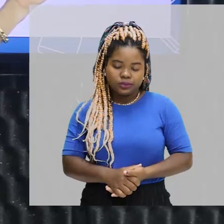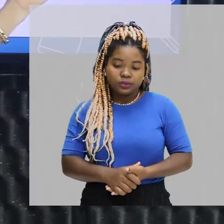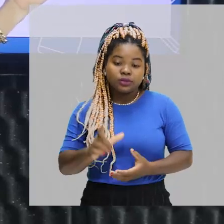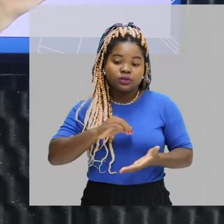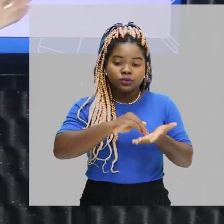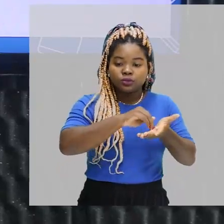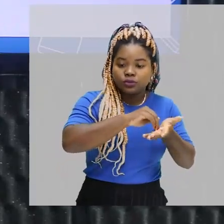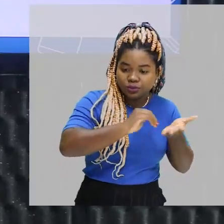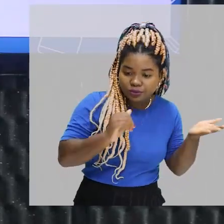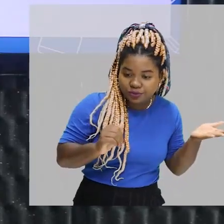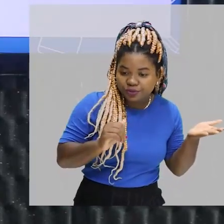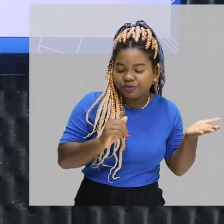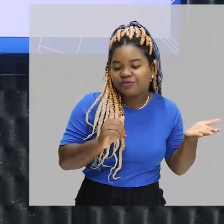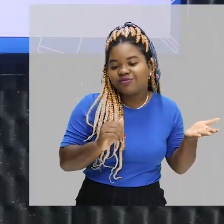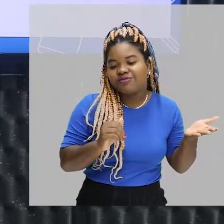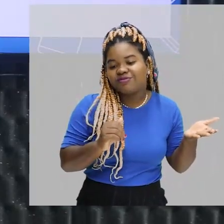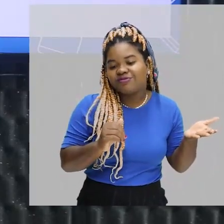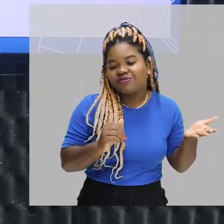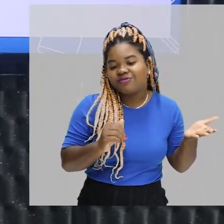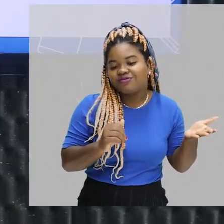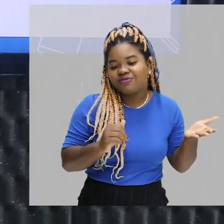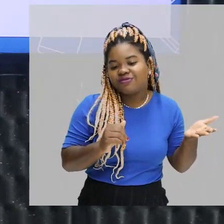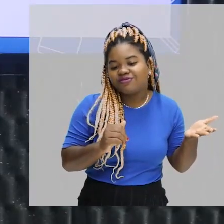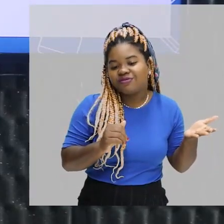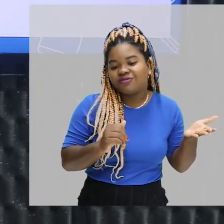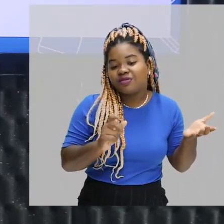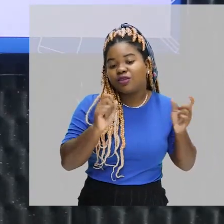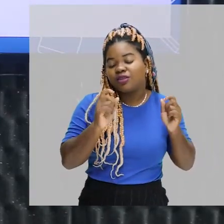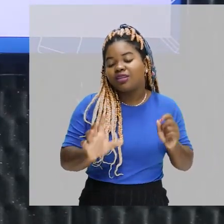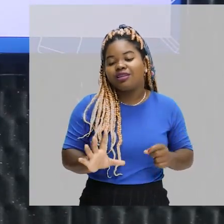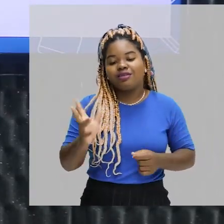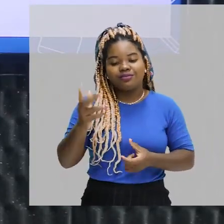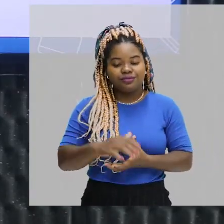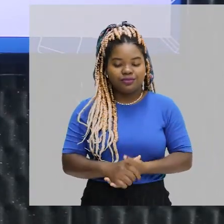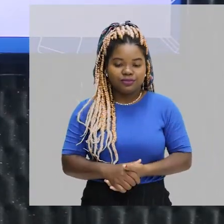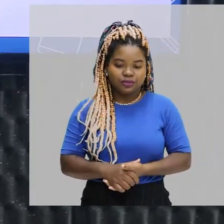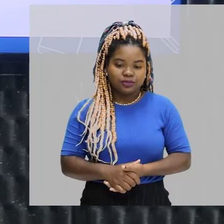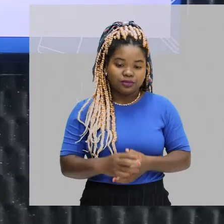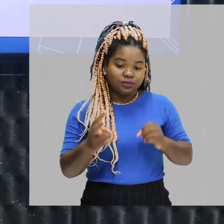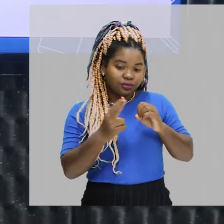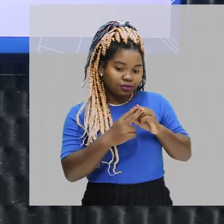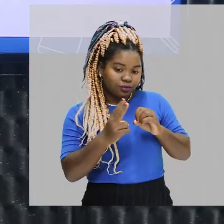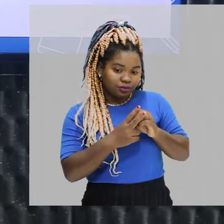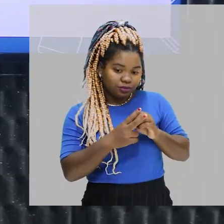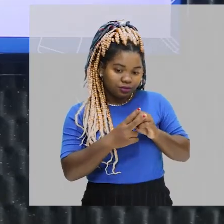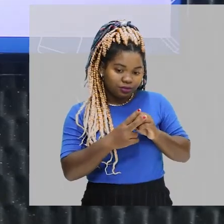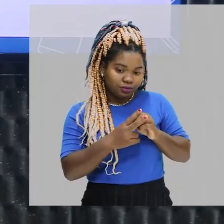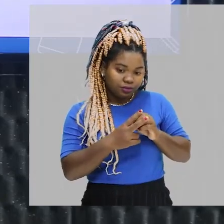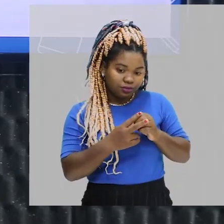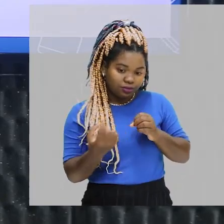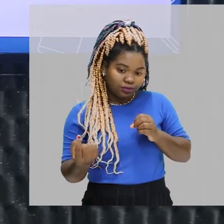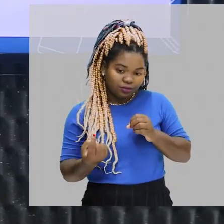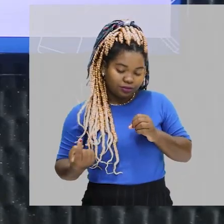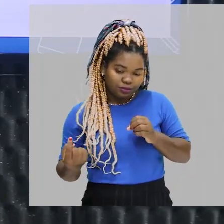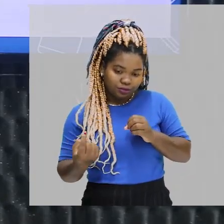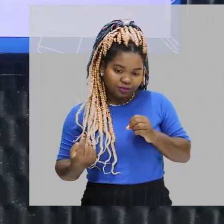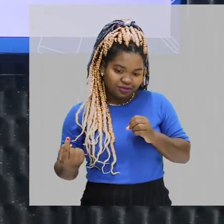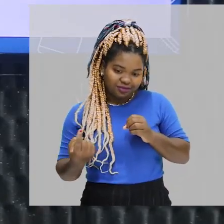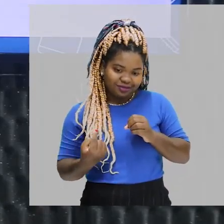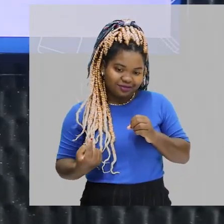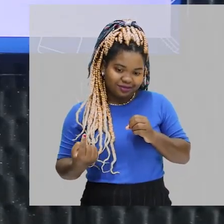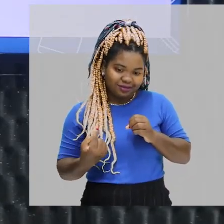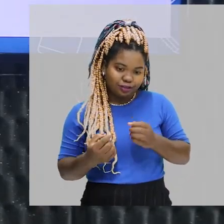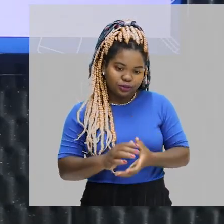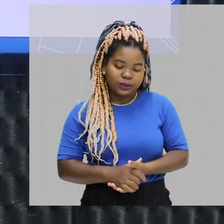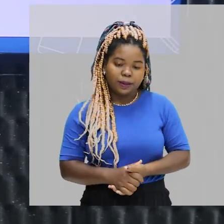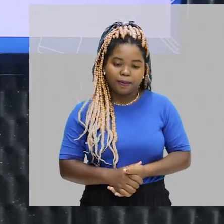uma exclusão. Aí, nesse caso, o que acontecerá? O verbo vai ficar no singular, quando a ideia é